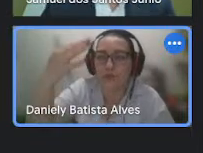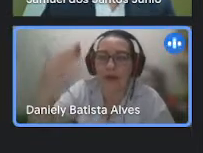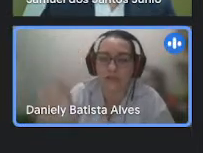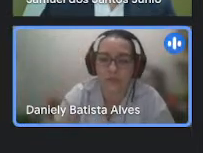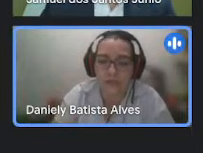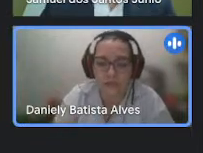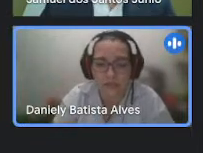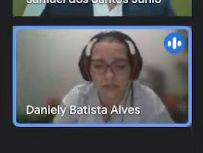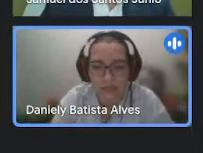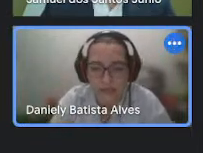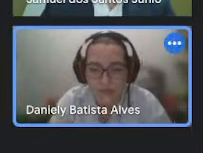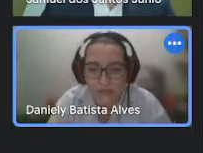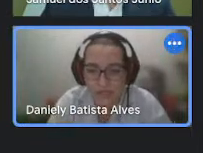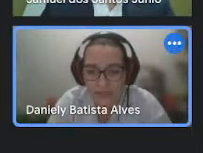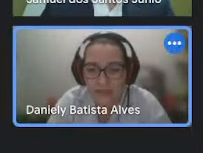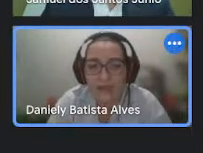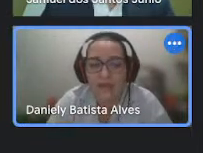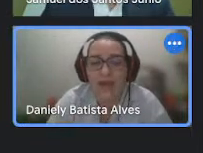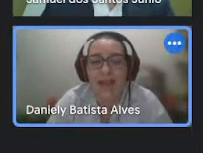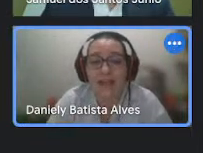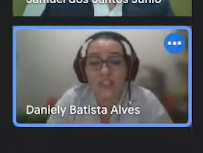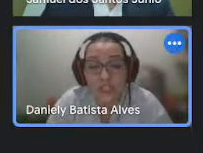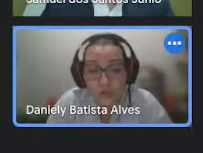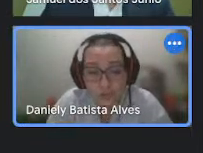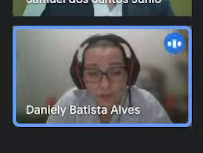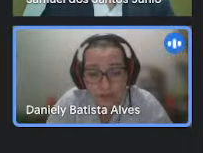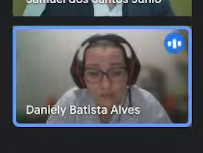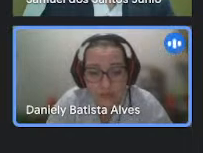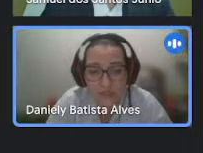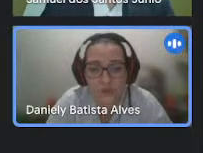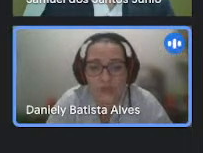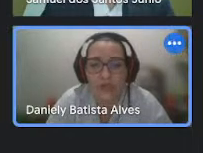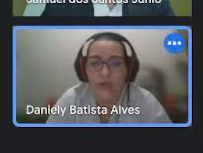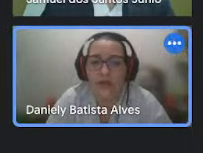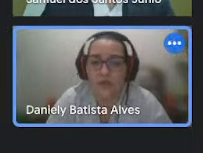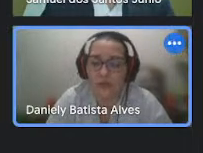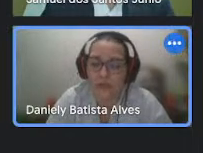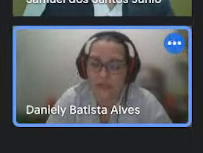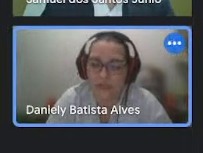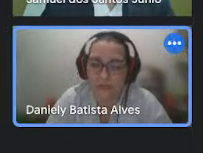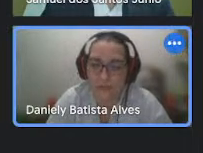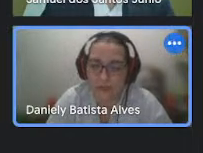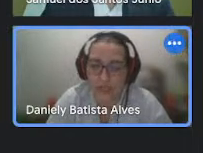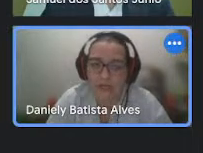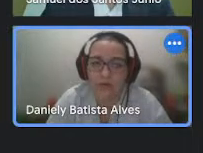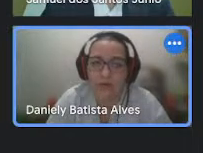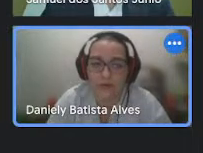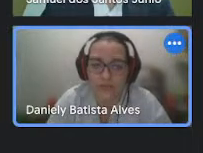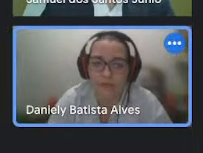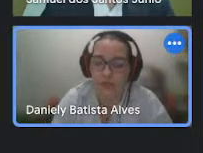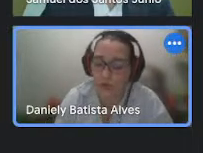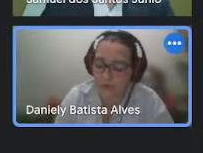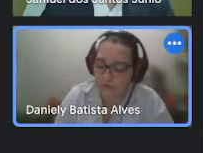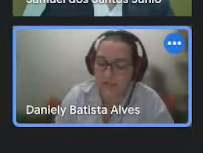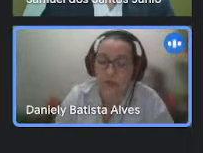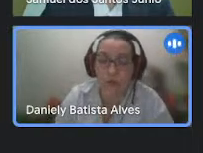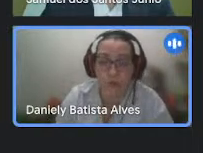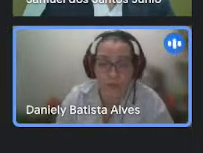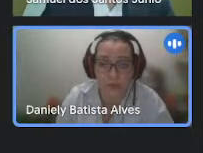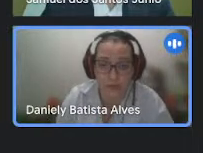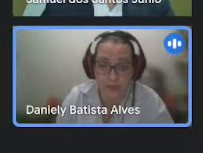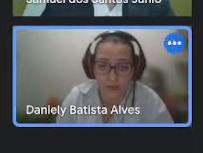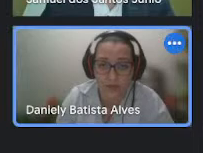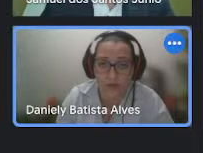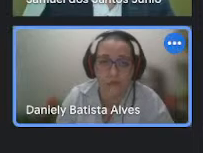os passos que estão descritos ali, tá? Garantir os benefícios resultantes desse projeto. Então, esse termo de compromisso é um